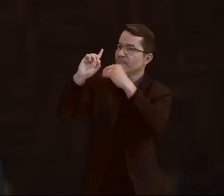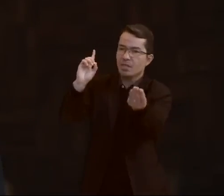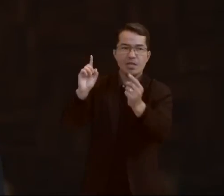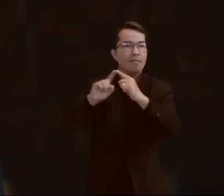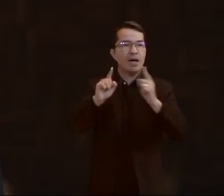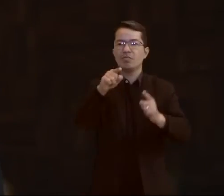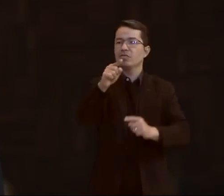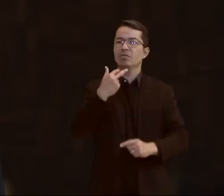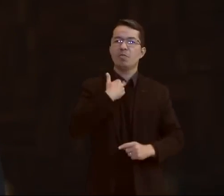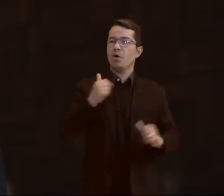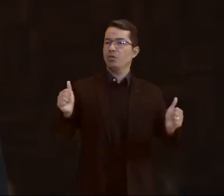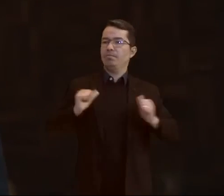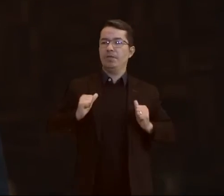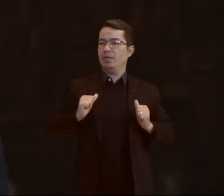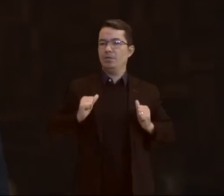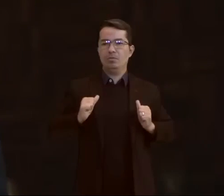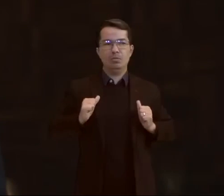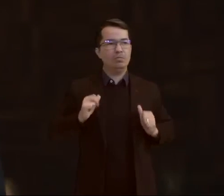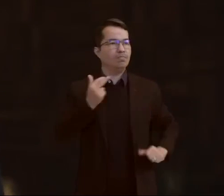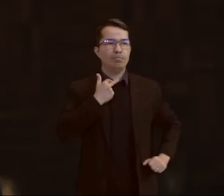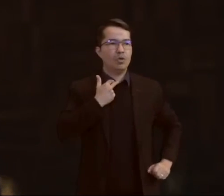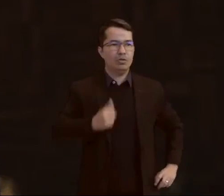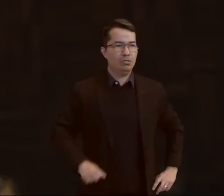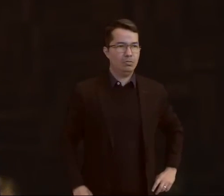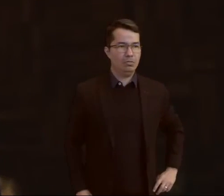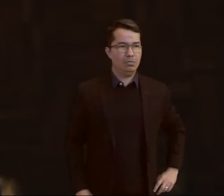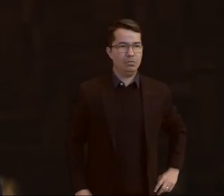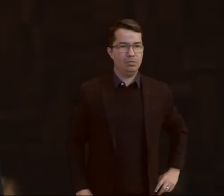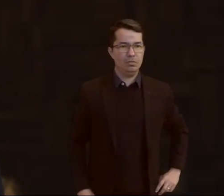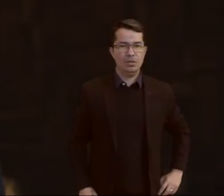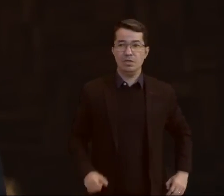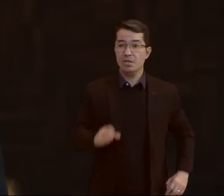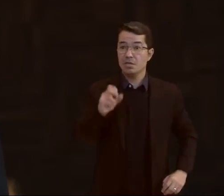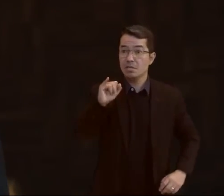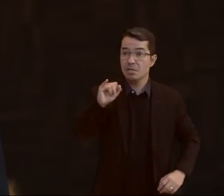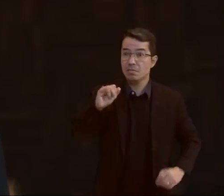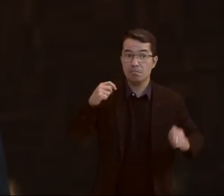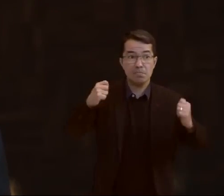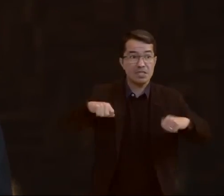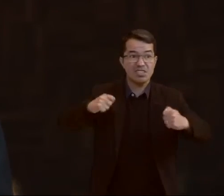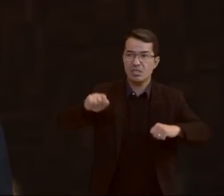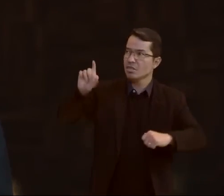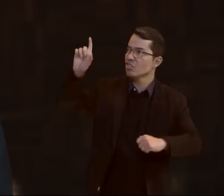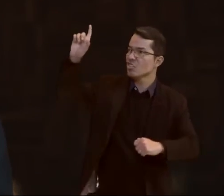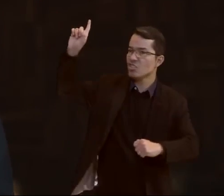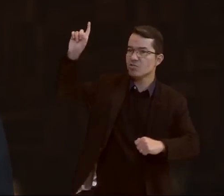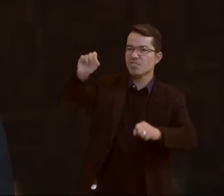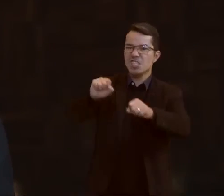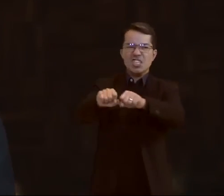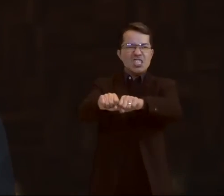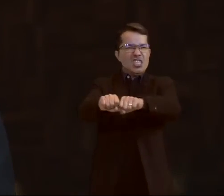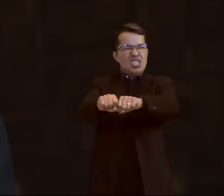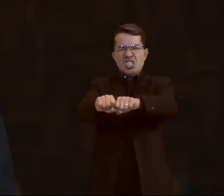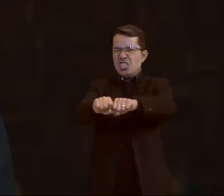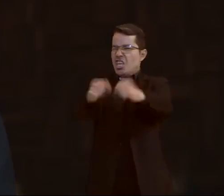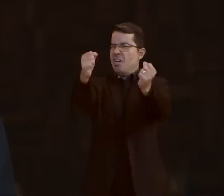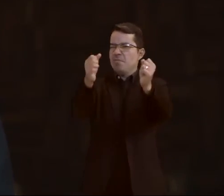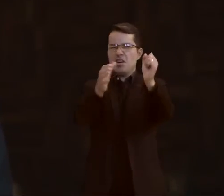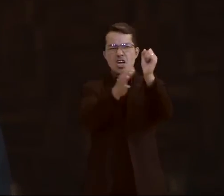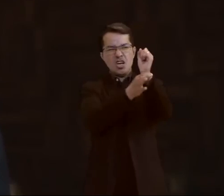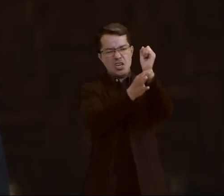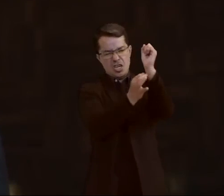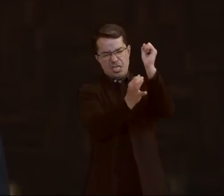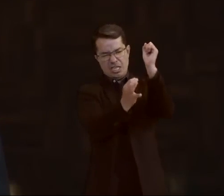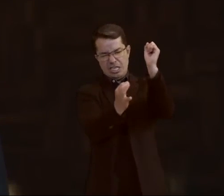quebrar portas de ferro, diz a Bíblia, Ele quebra. Se for preciso quebrar os ferrolhos que prendem